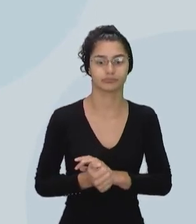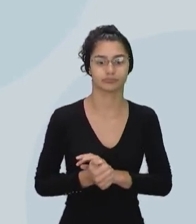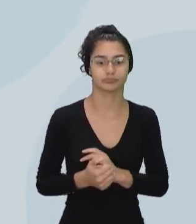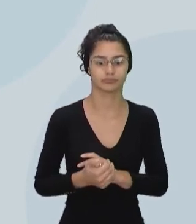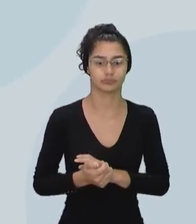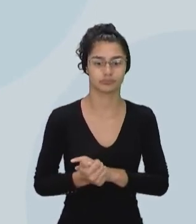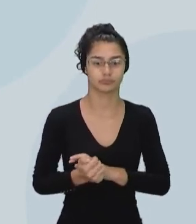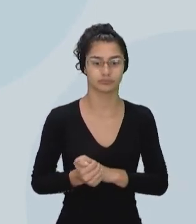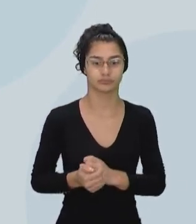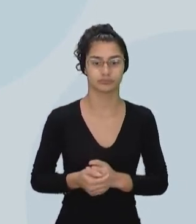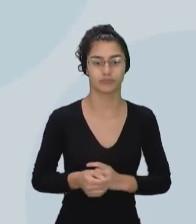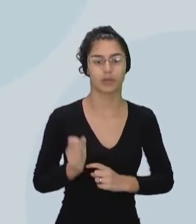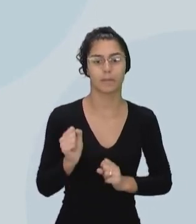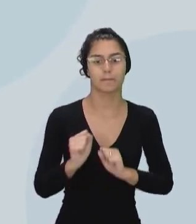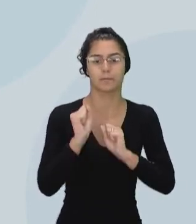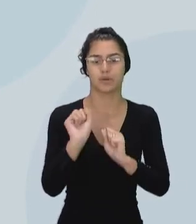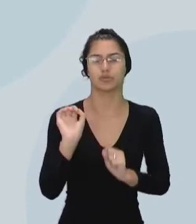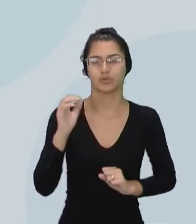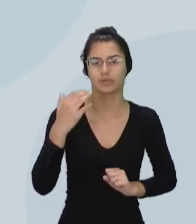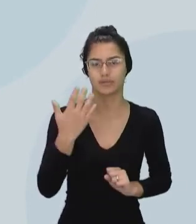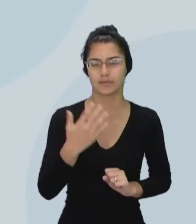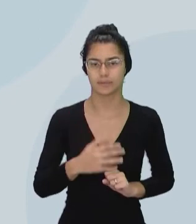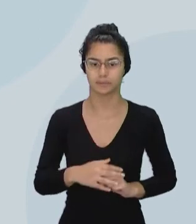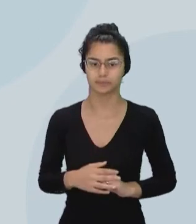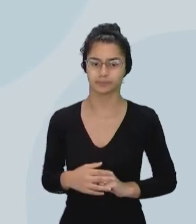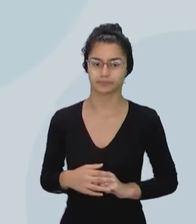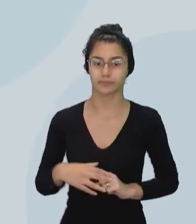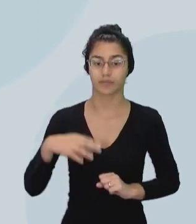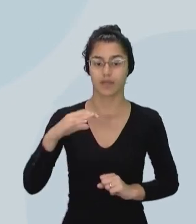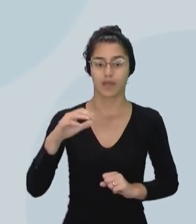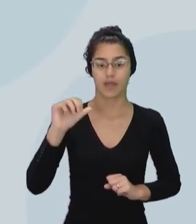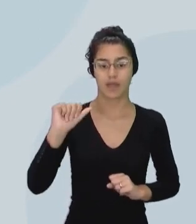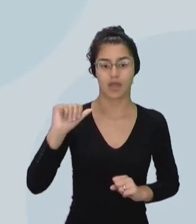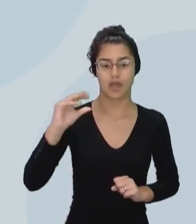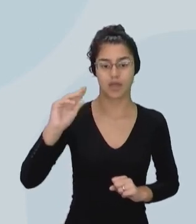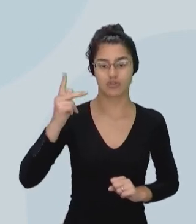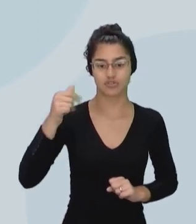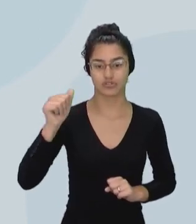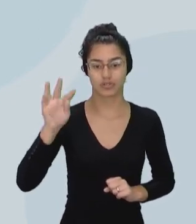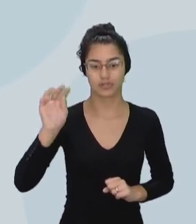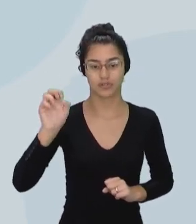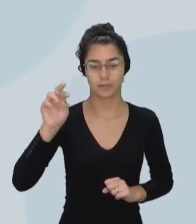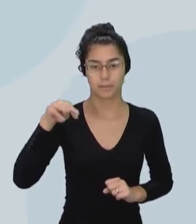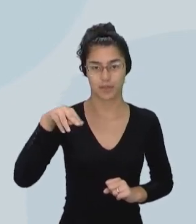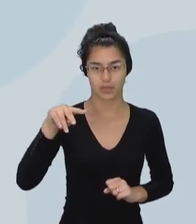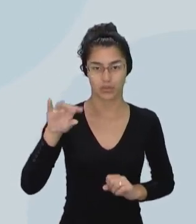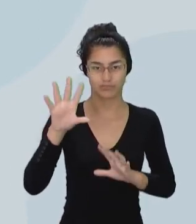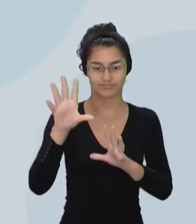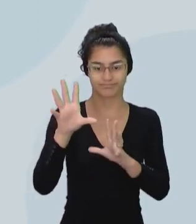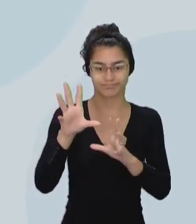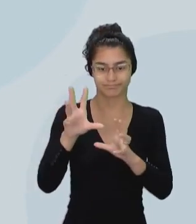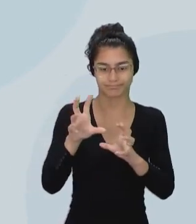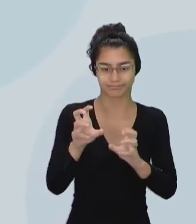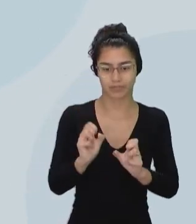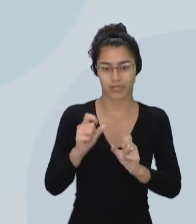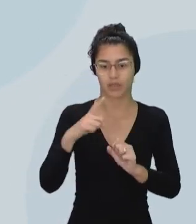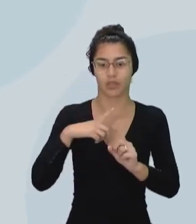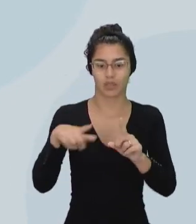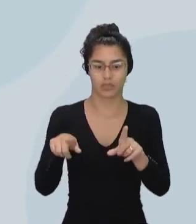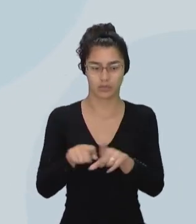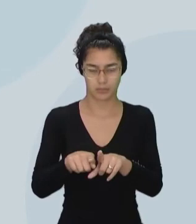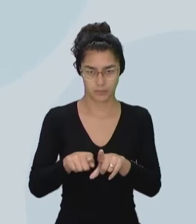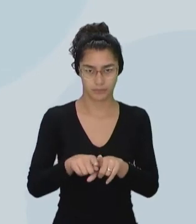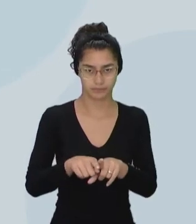intestino, o que pode acontecer? O achatamento e a atrofia das